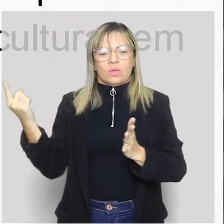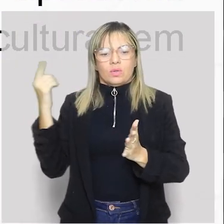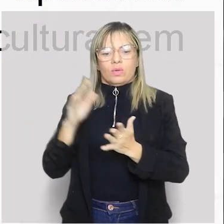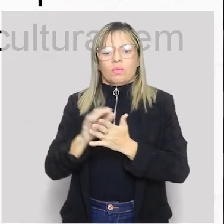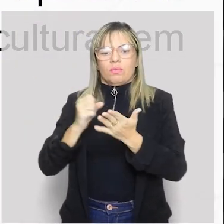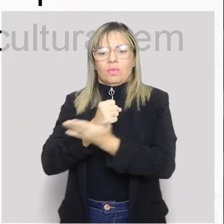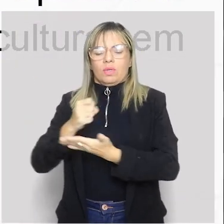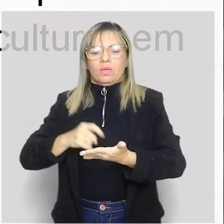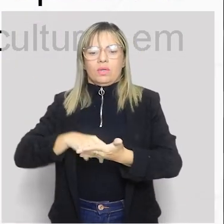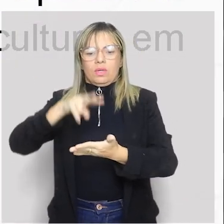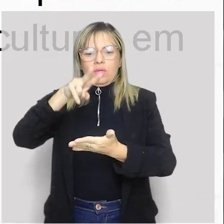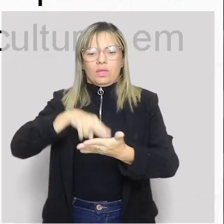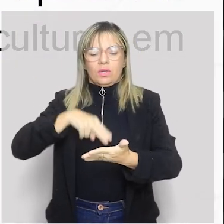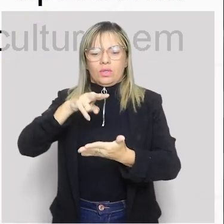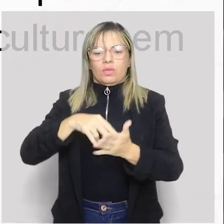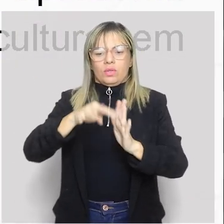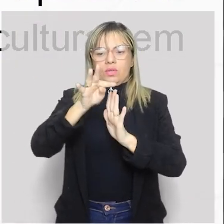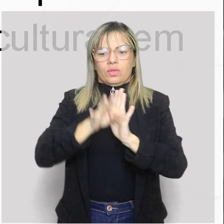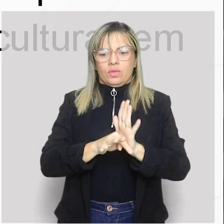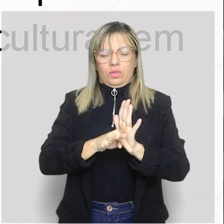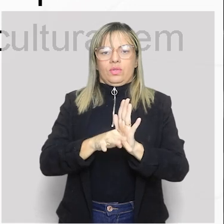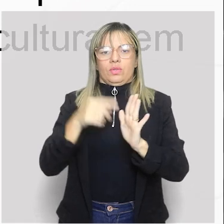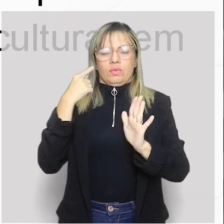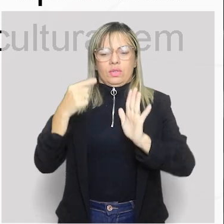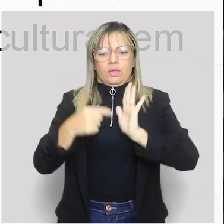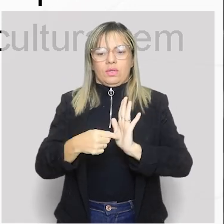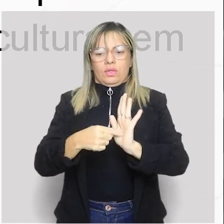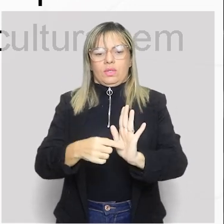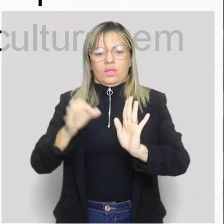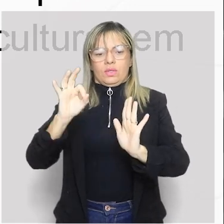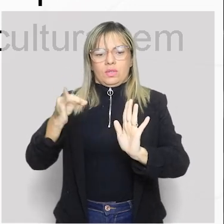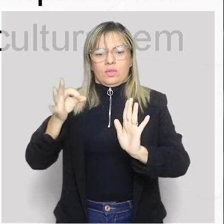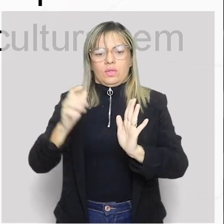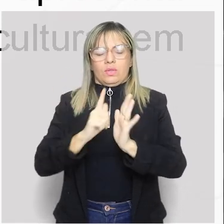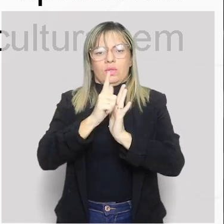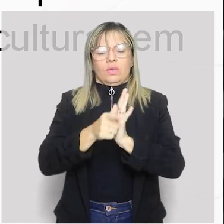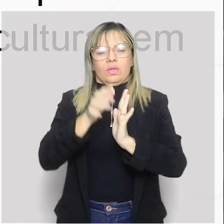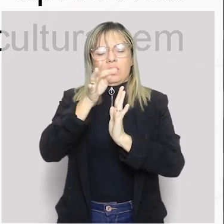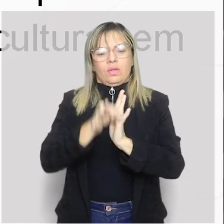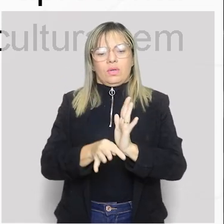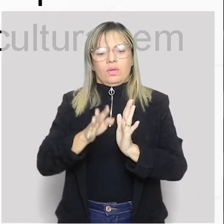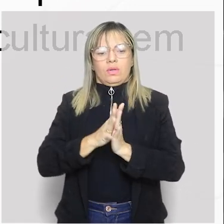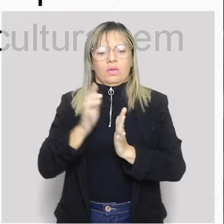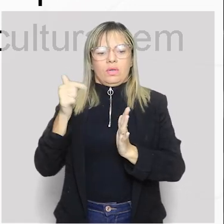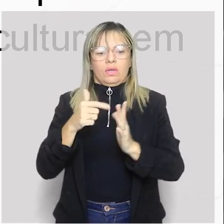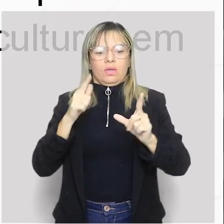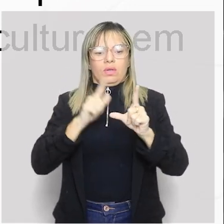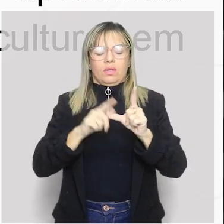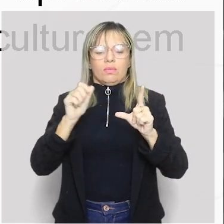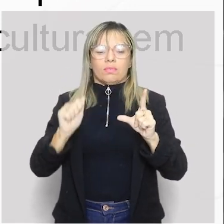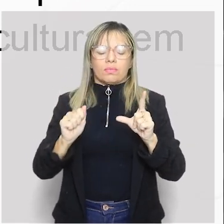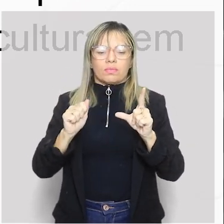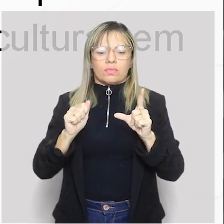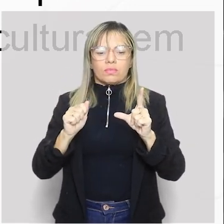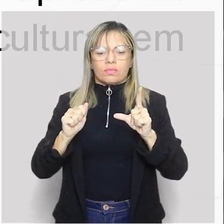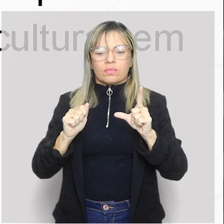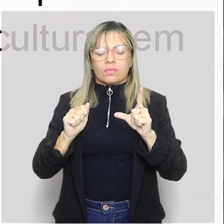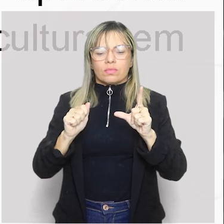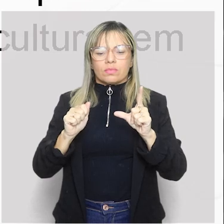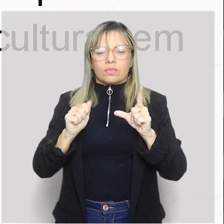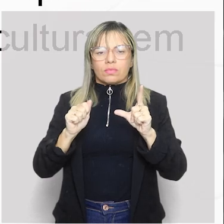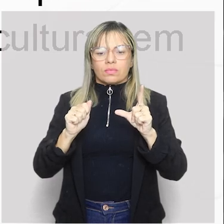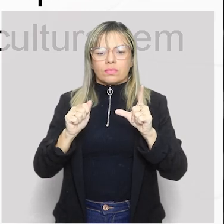base na leitura do texto acima, é correto afirmar que esse gênero textual é, letra A síntese